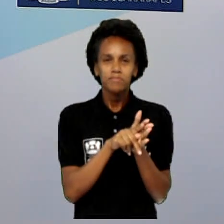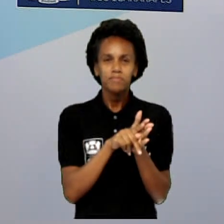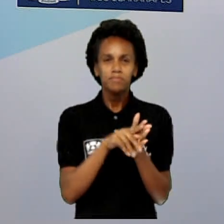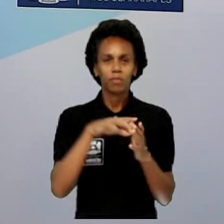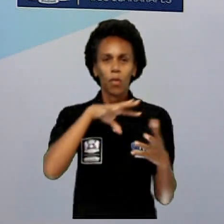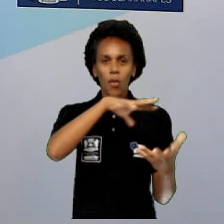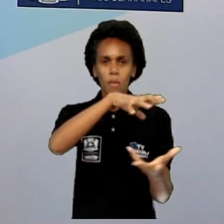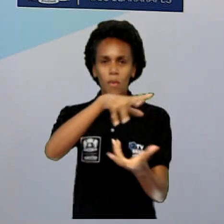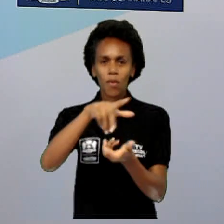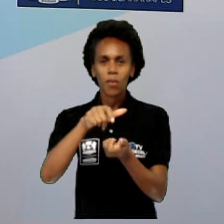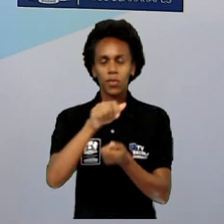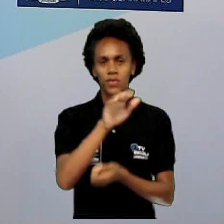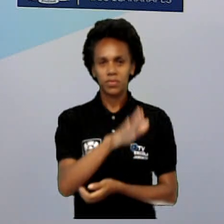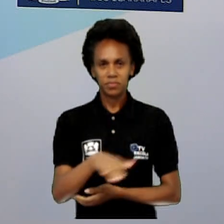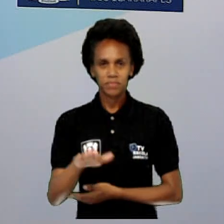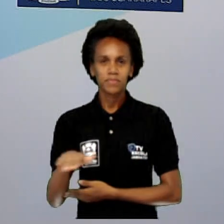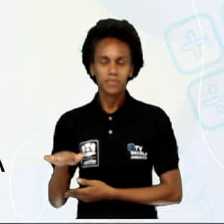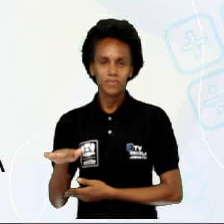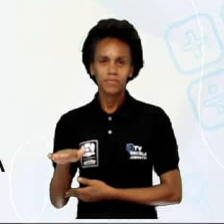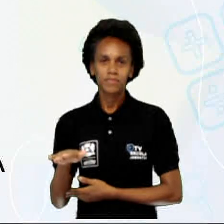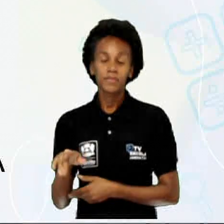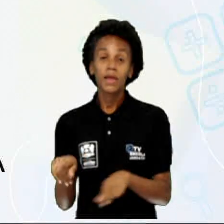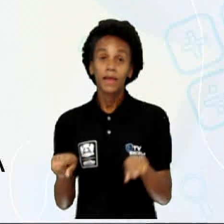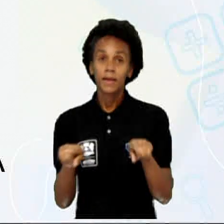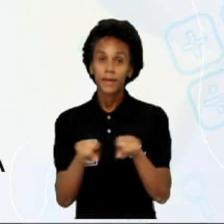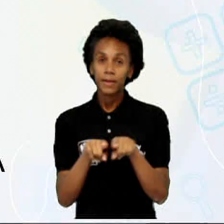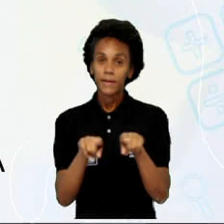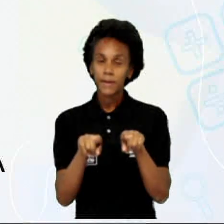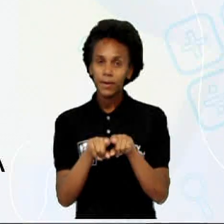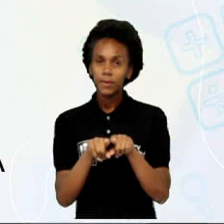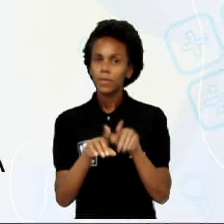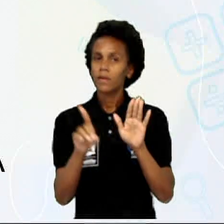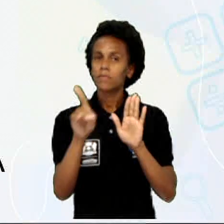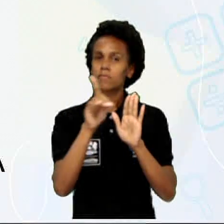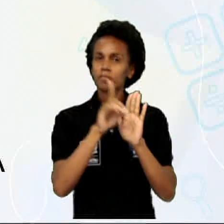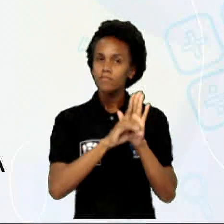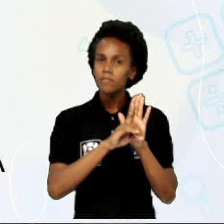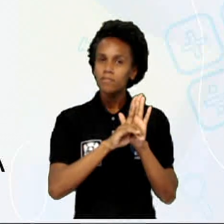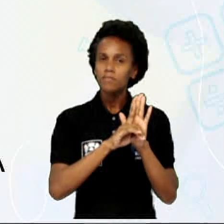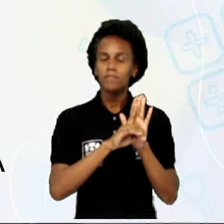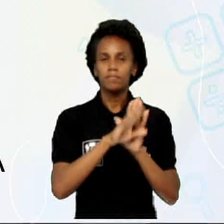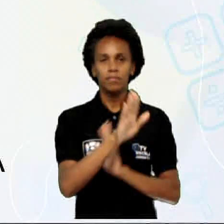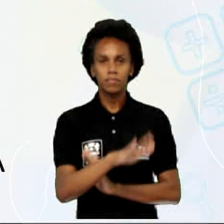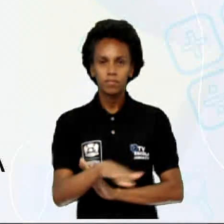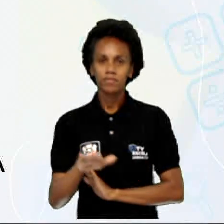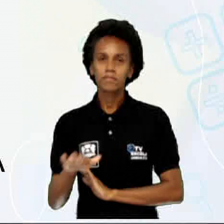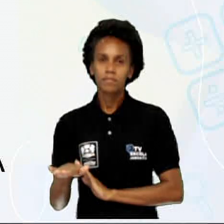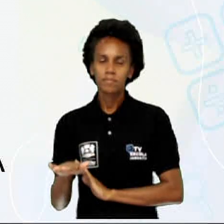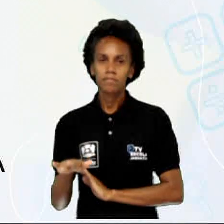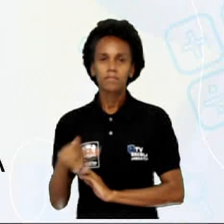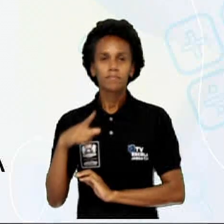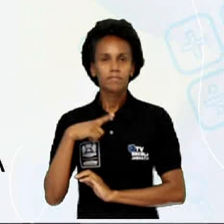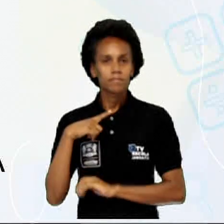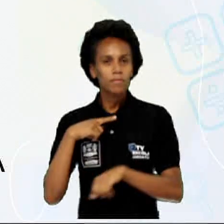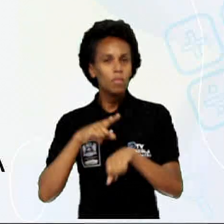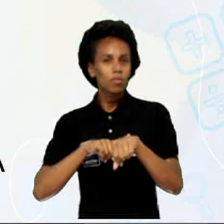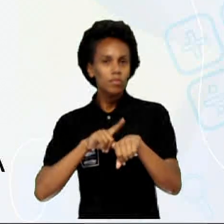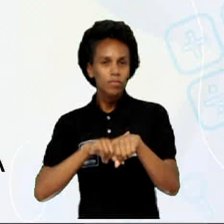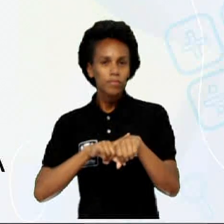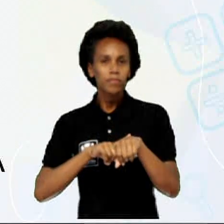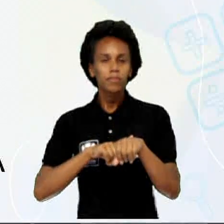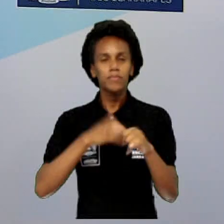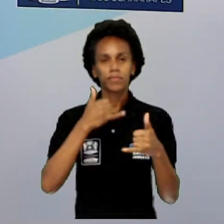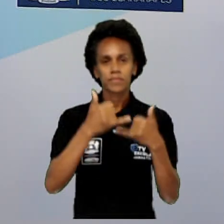não é verdade? Faz parte também dos direitos de toda criança ter um tempinho para brincar, tá? E é